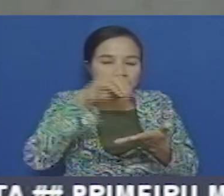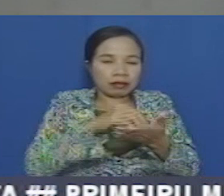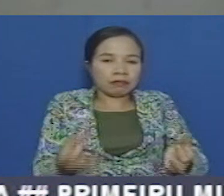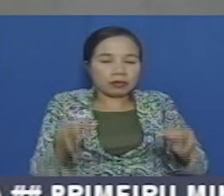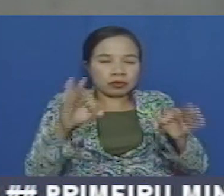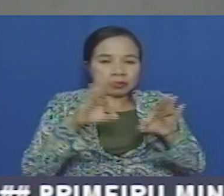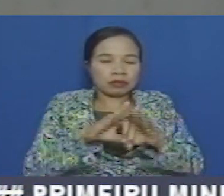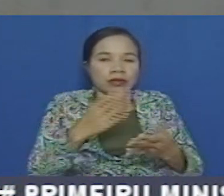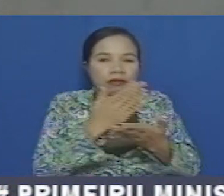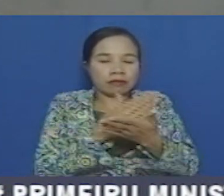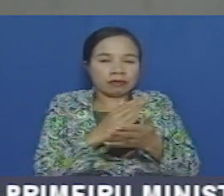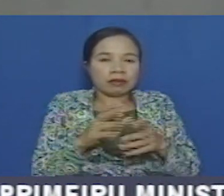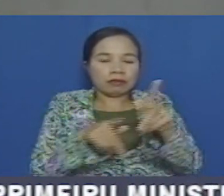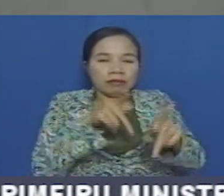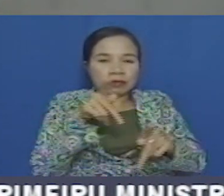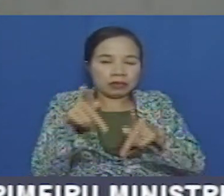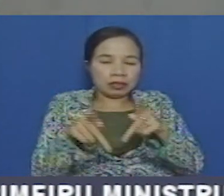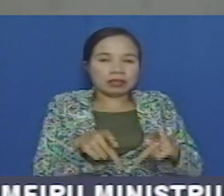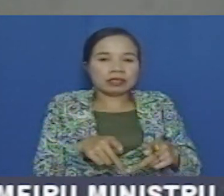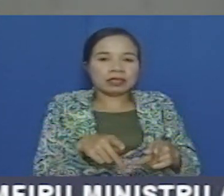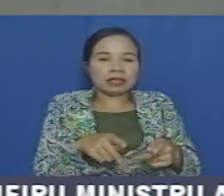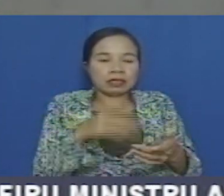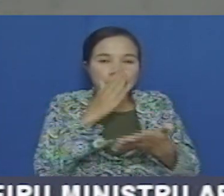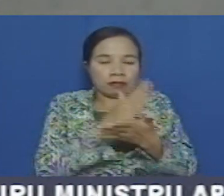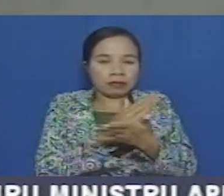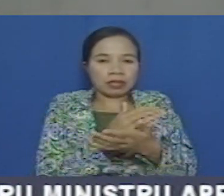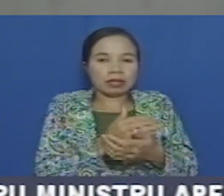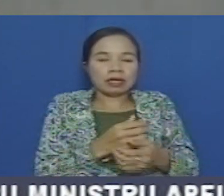hodi socializa comunidade sira atu evita